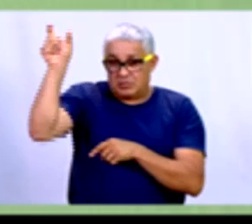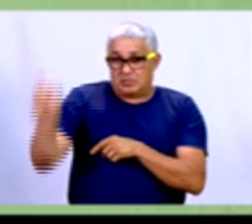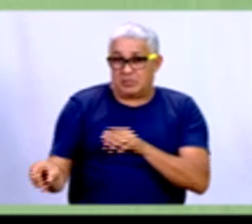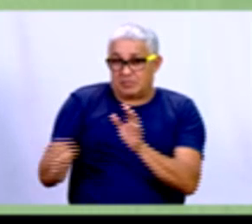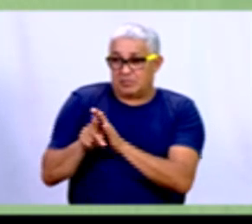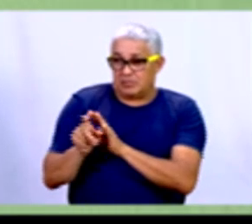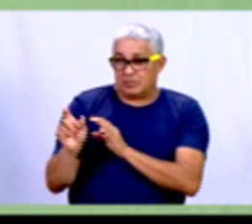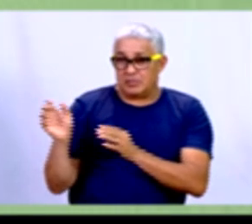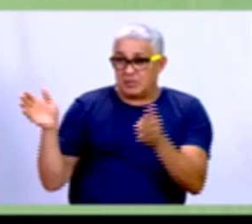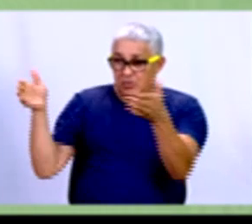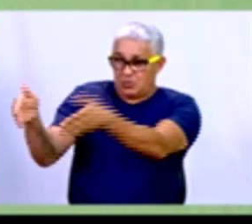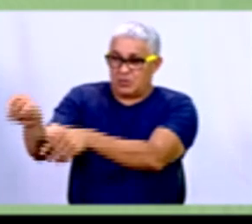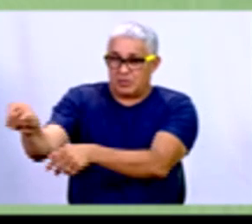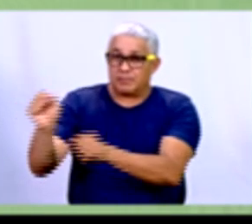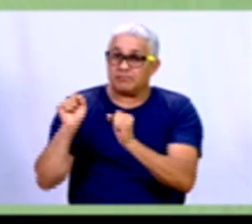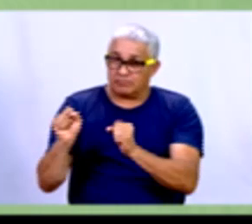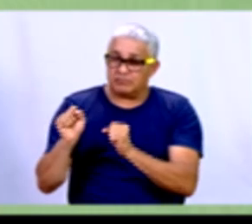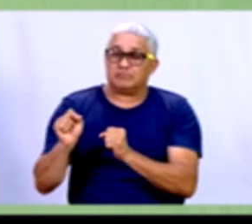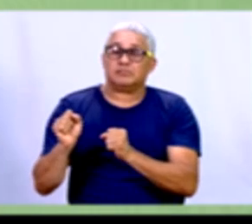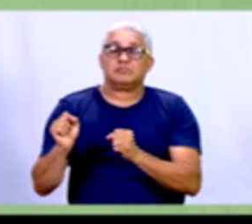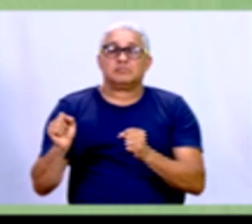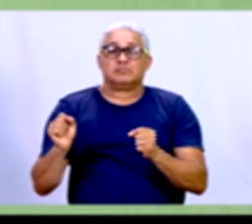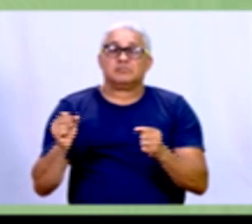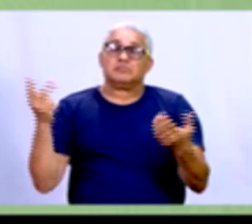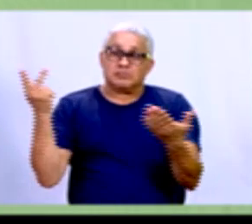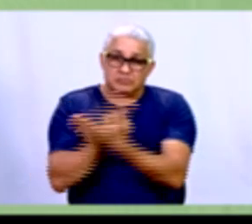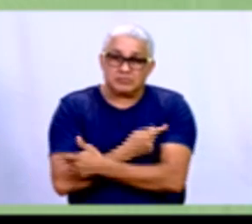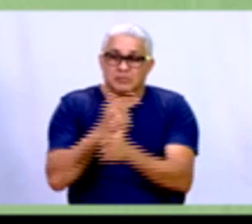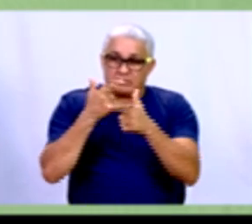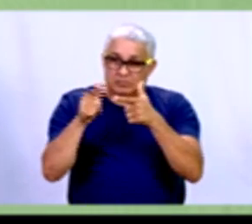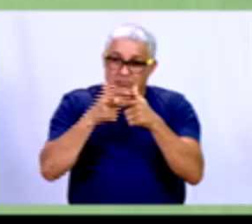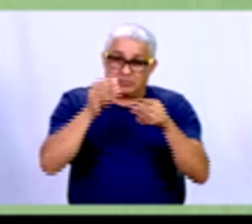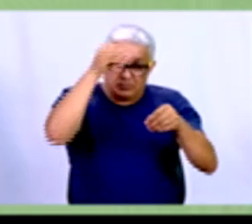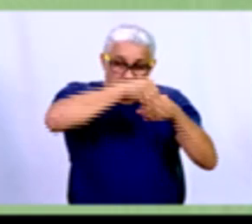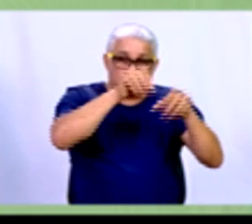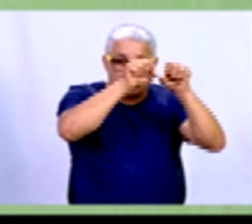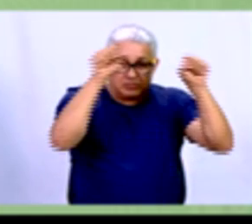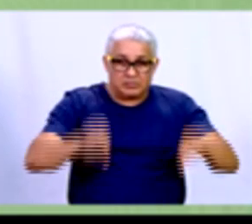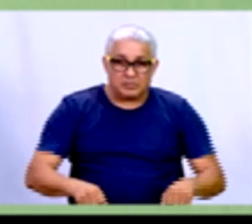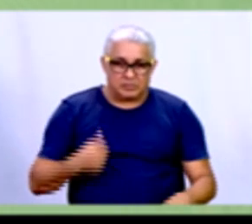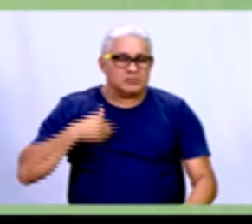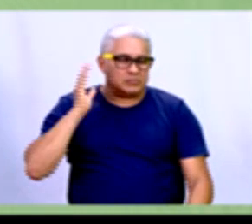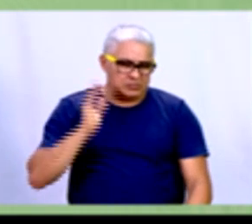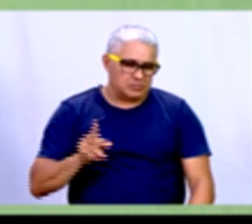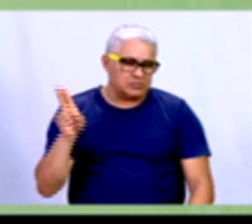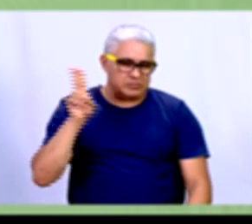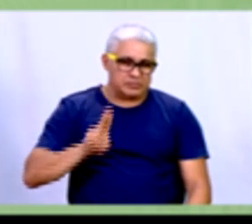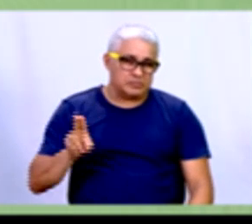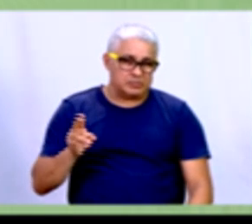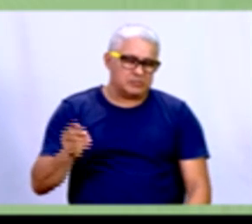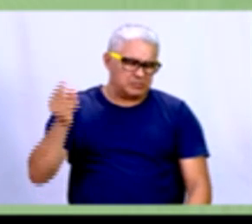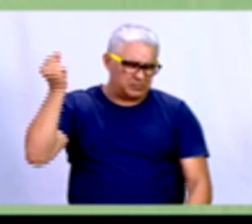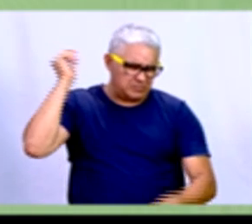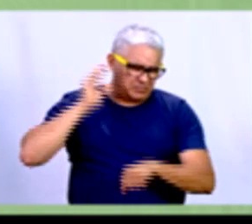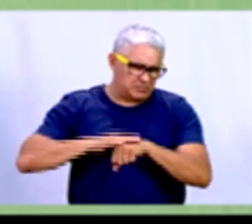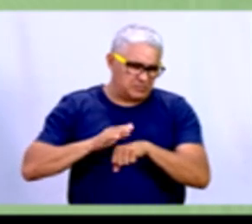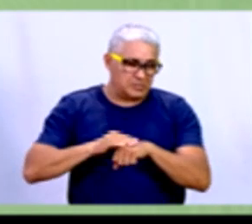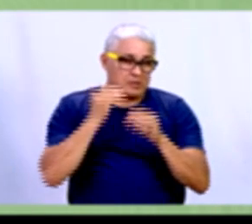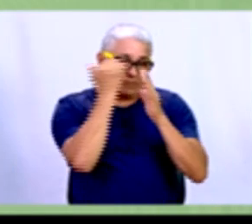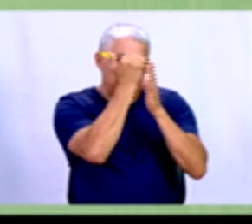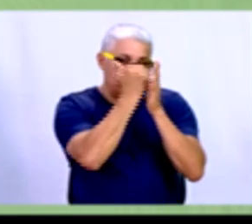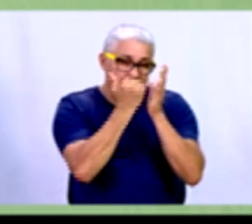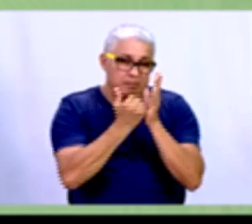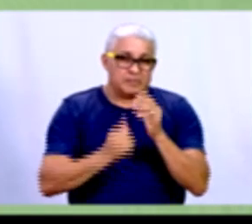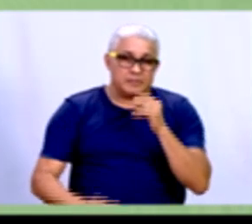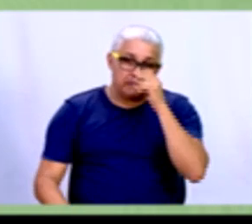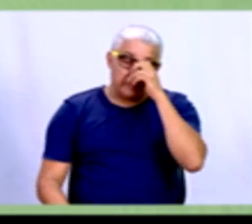pode afetar o uso do sistema. Uma vez eu utilizei um programa